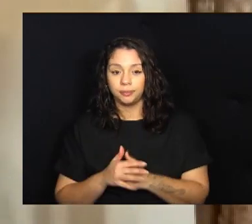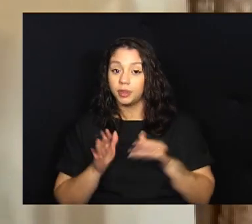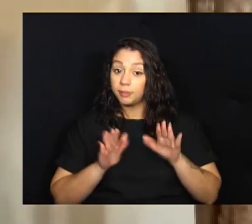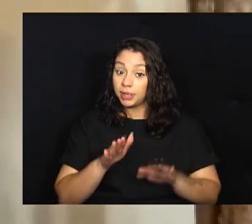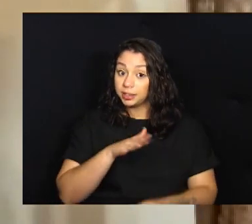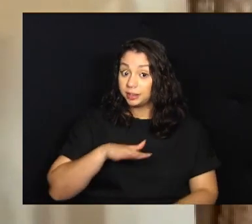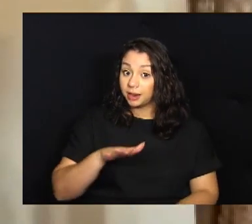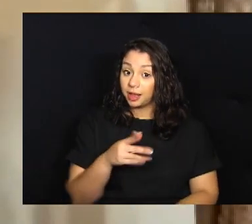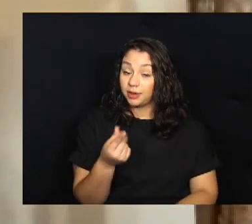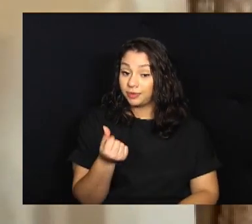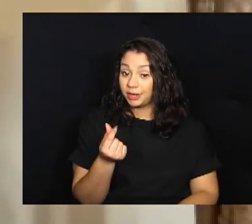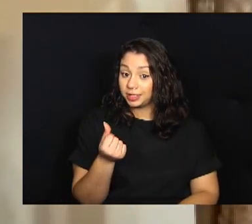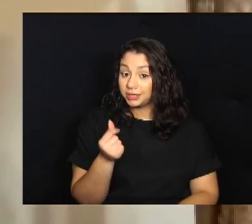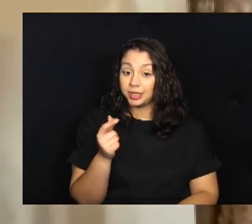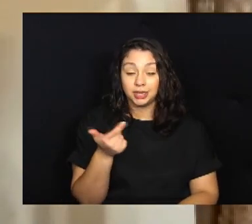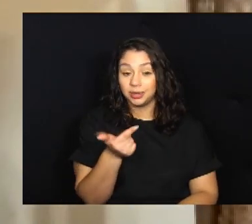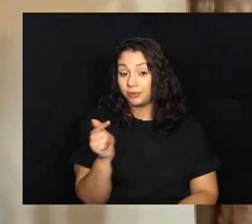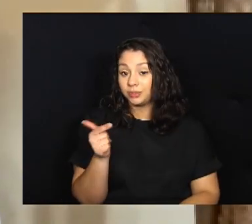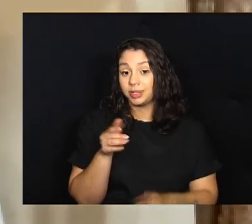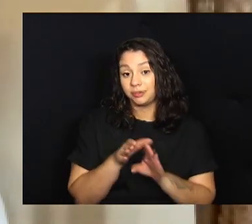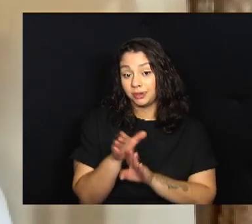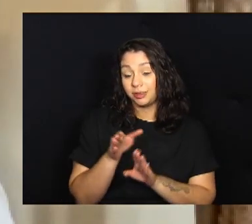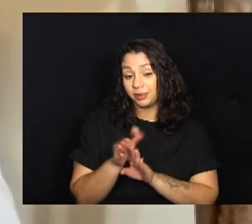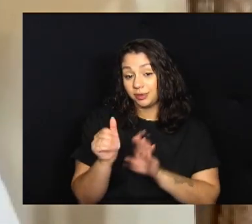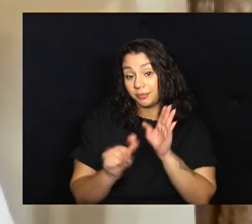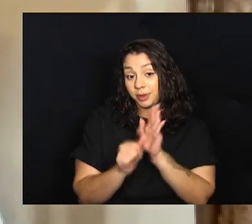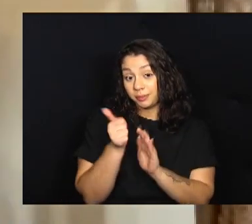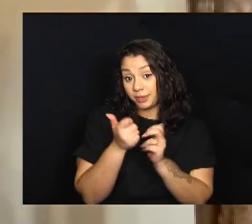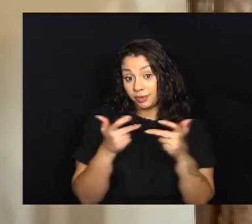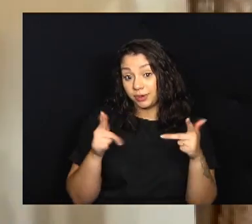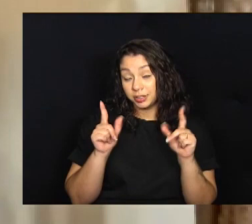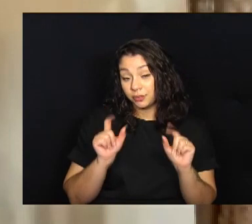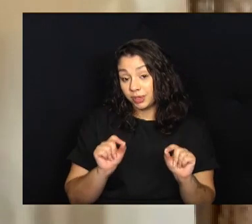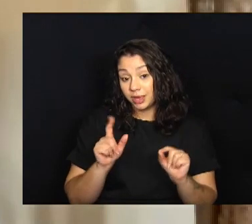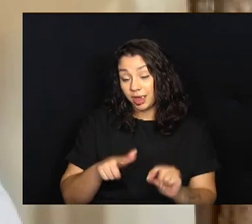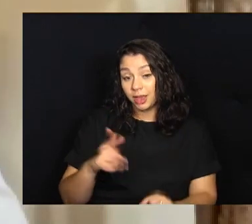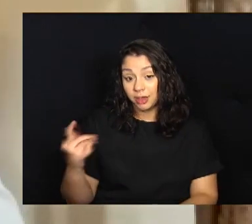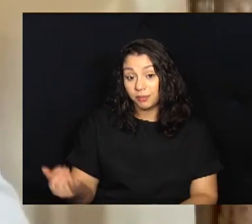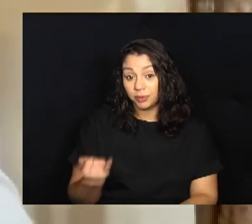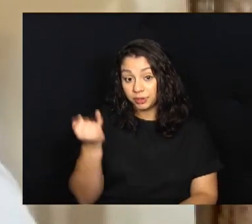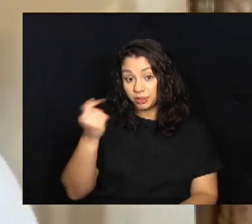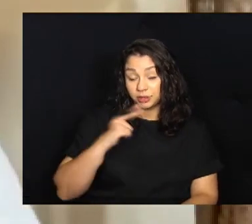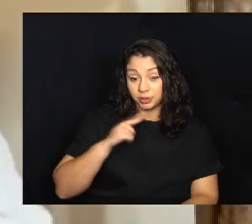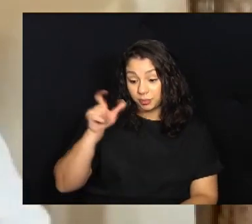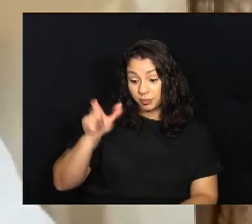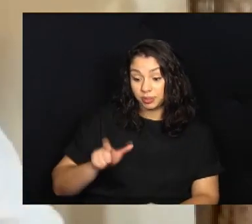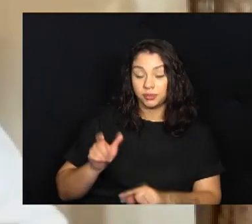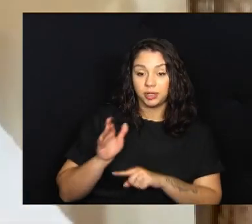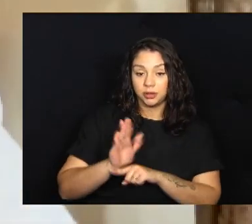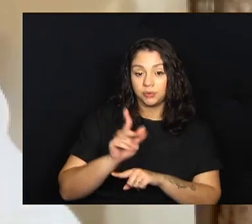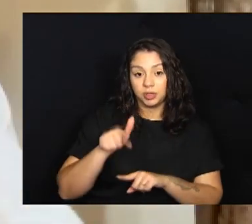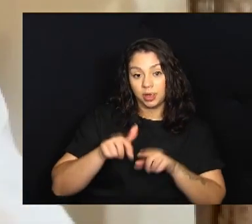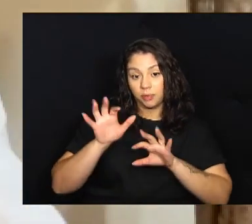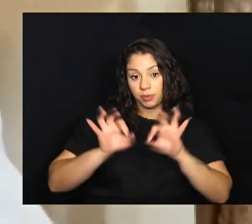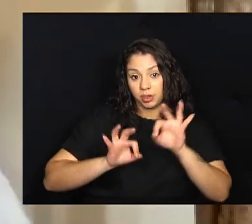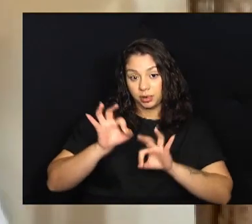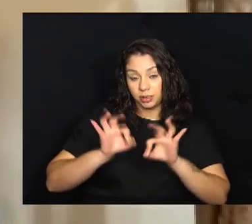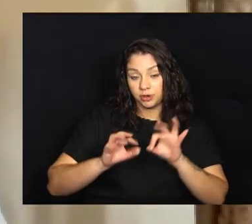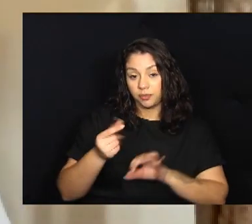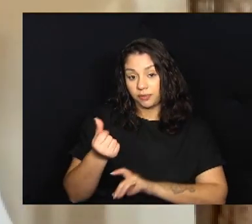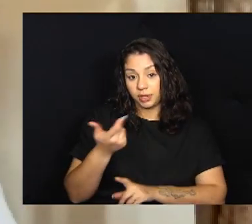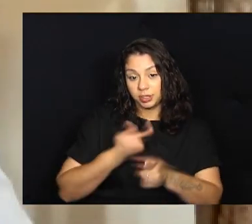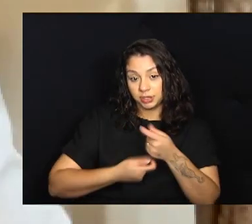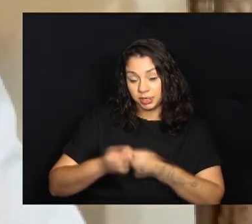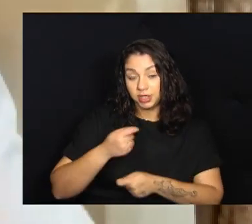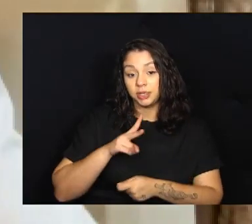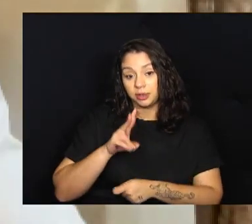gente acaba pecando. Então, o primeiro ponto, é importante que você tenha uma pessoa que te ajude, né? Um planejador financeiro que vá sentar